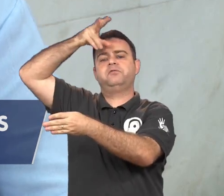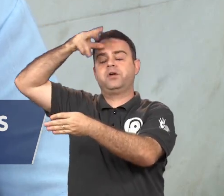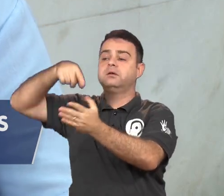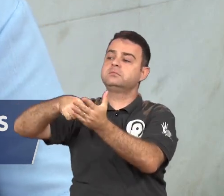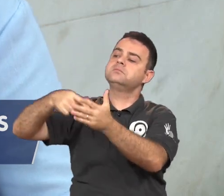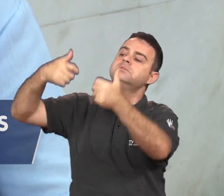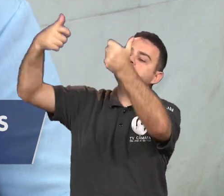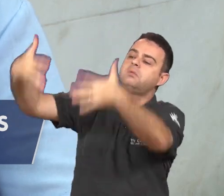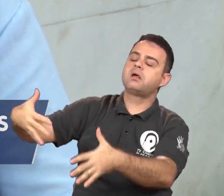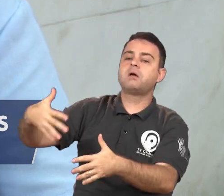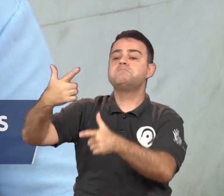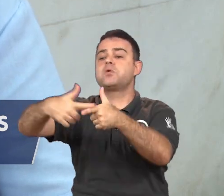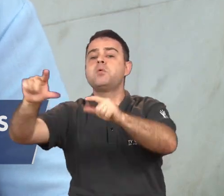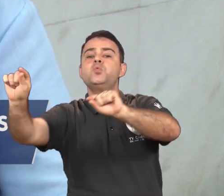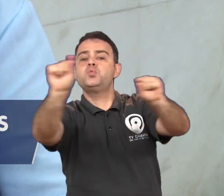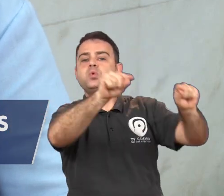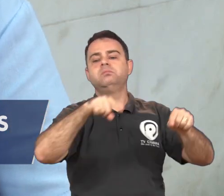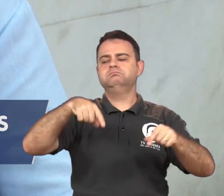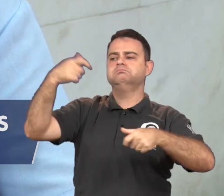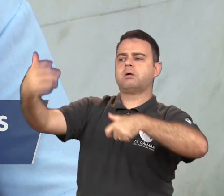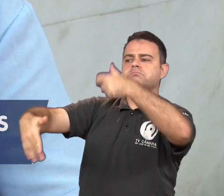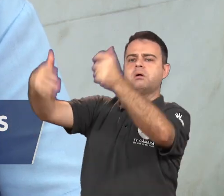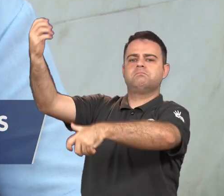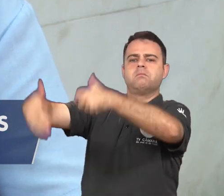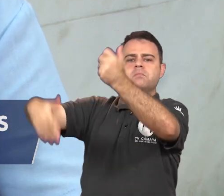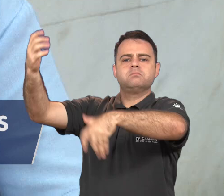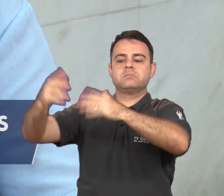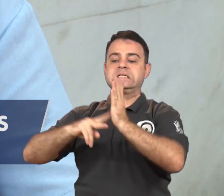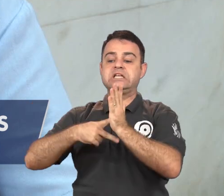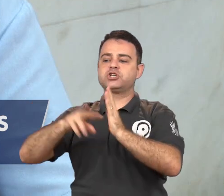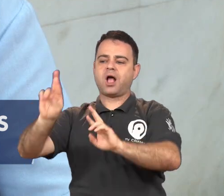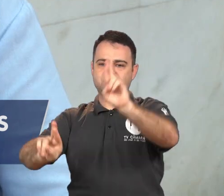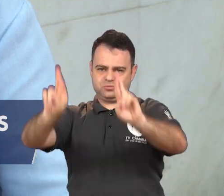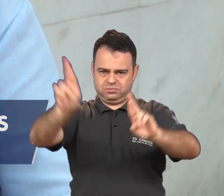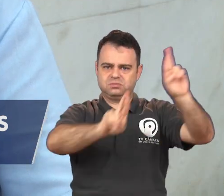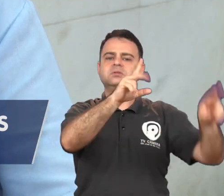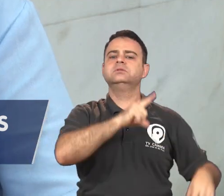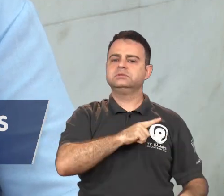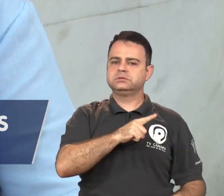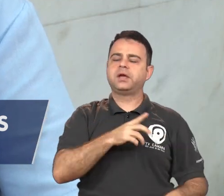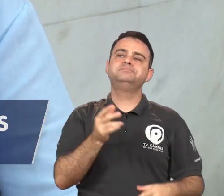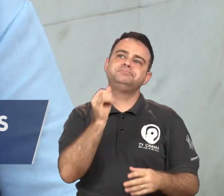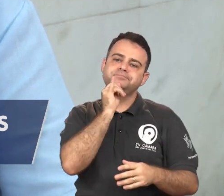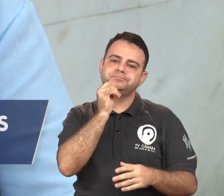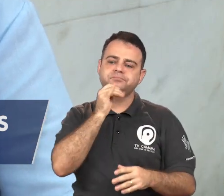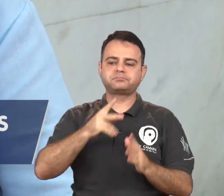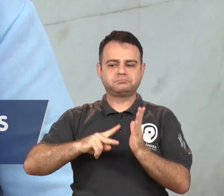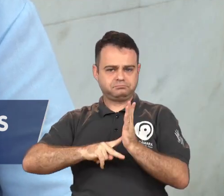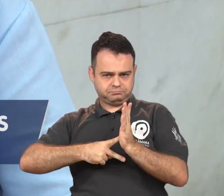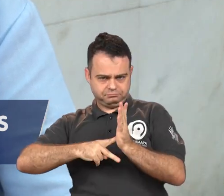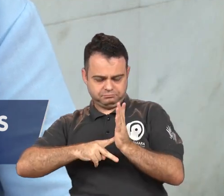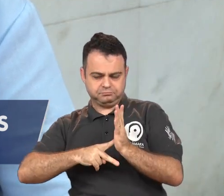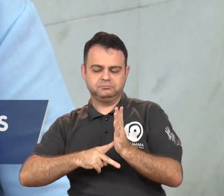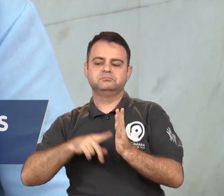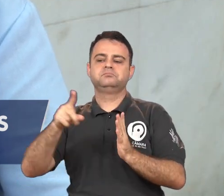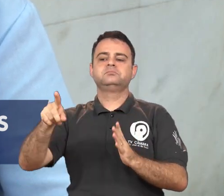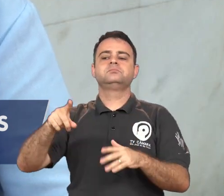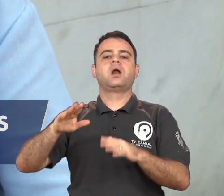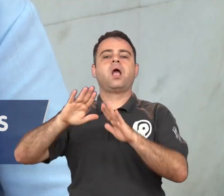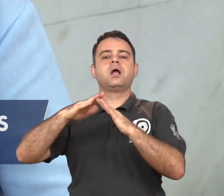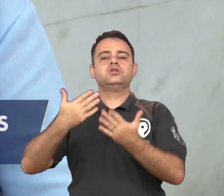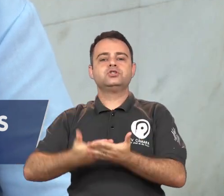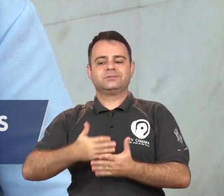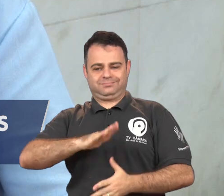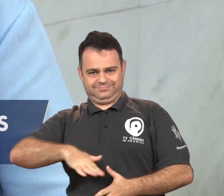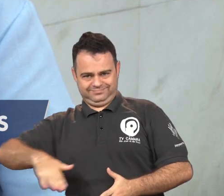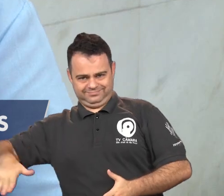é a realidade, principalmente os sindicatos que representam os trabalhadores terceirizados. Sindicatos que representam trabalhadores de creche,